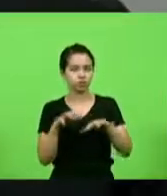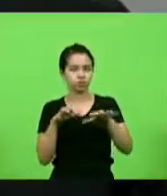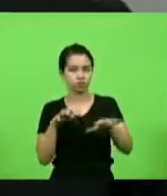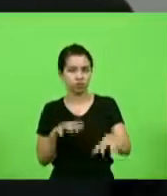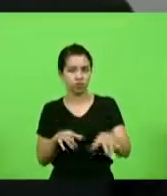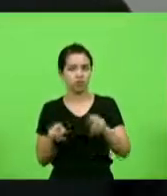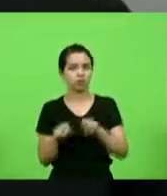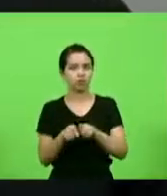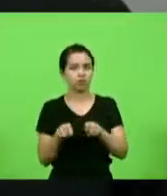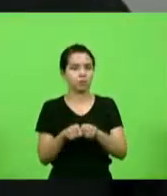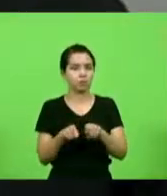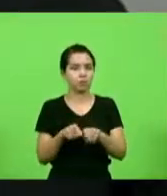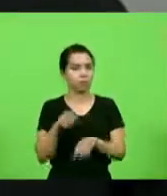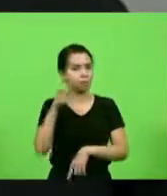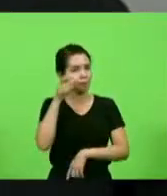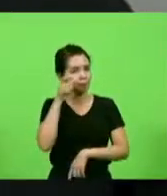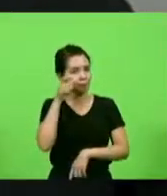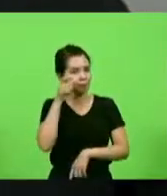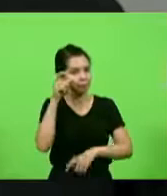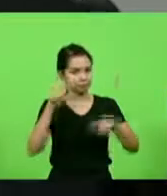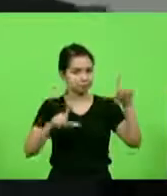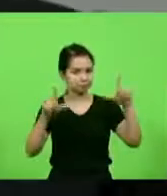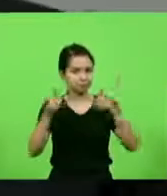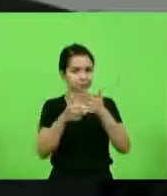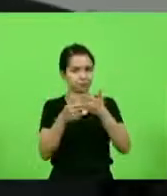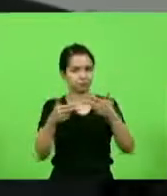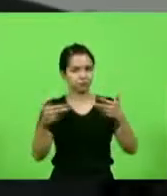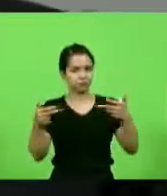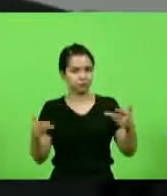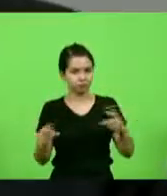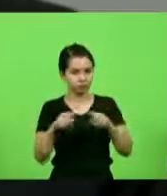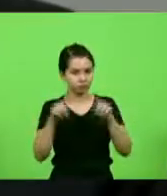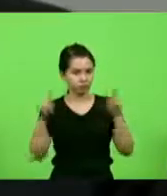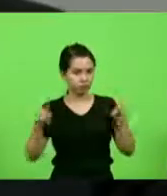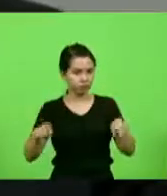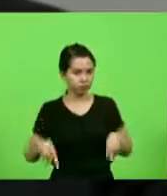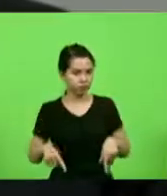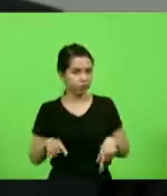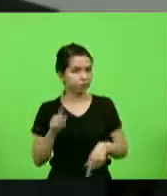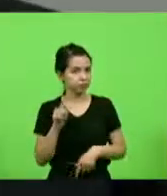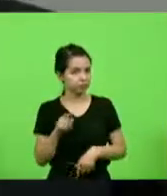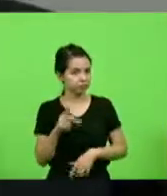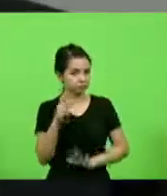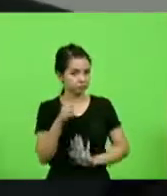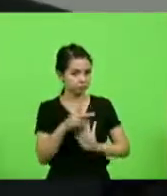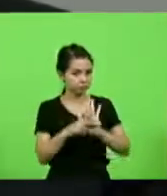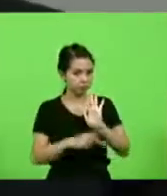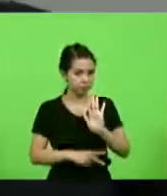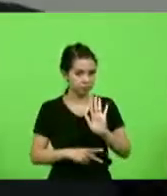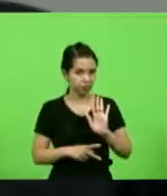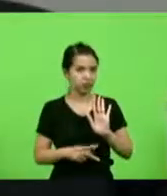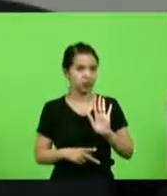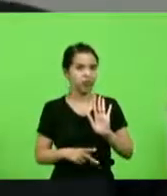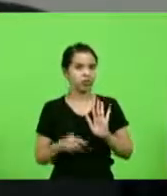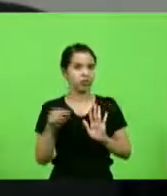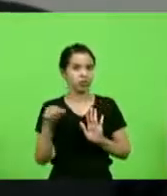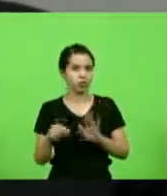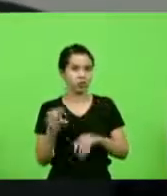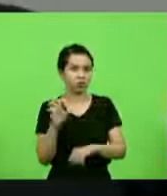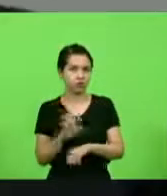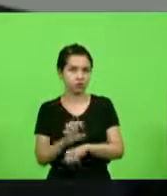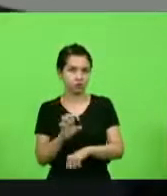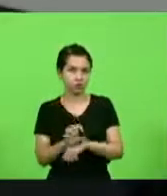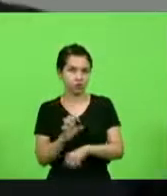respectivos canais, também aos servidores. Esse projeto, presidente, é quando o Estado